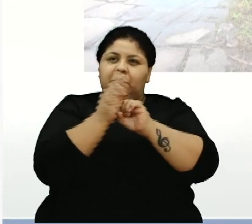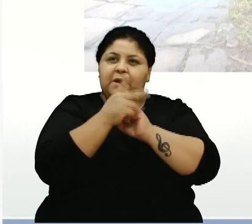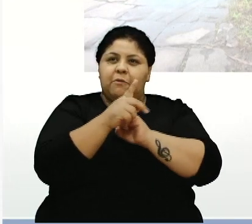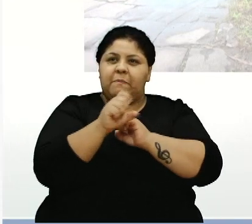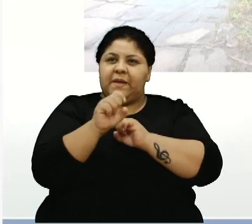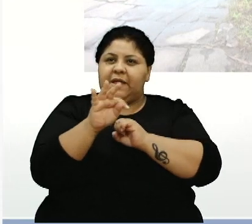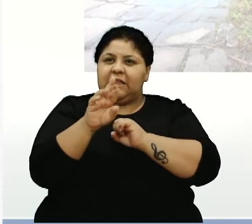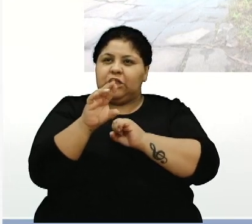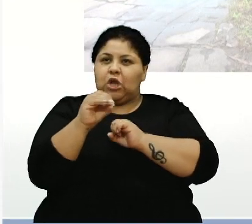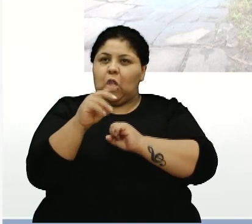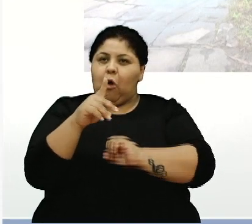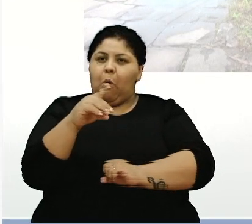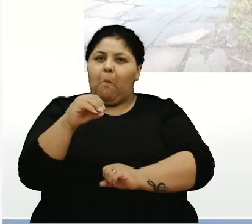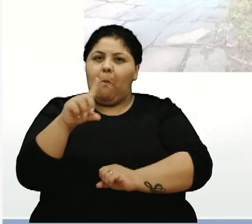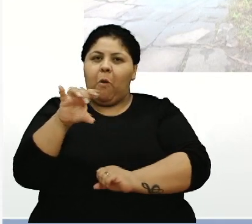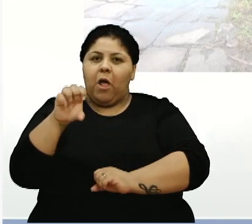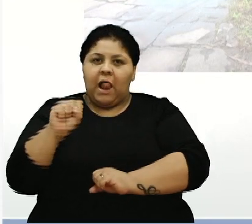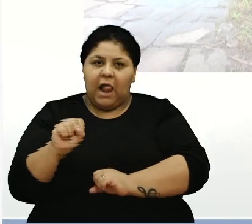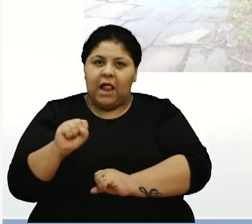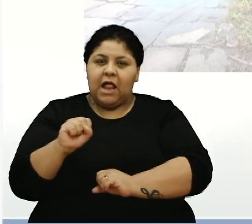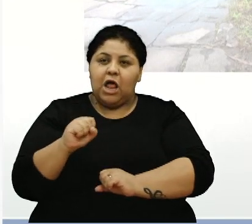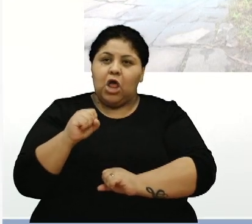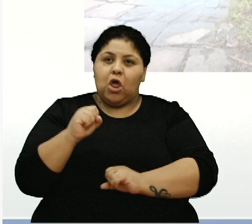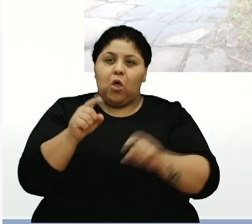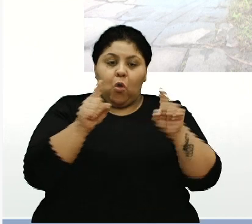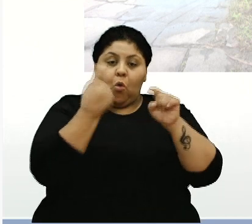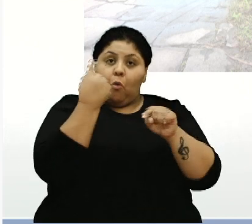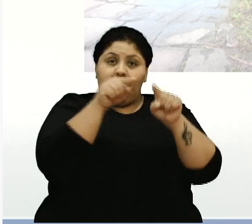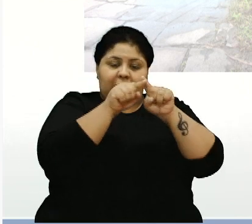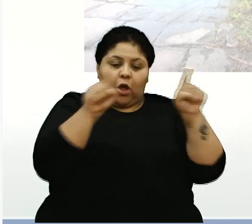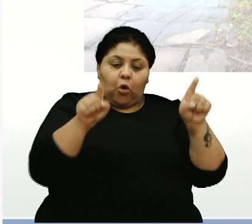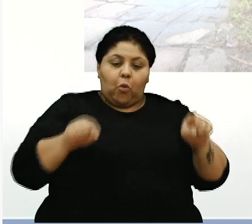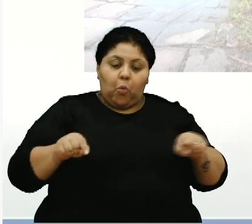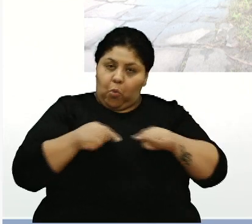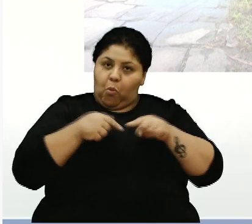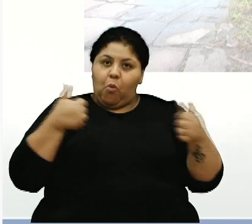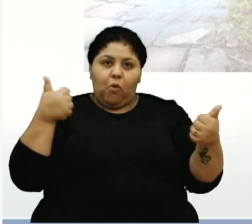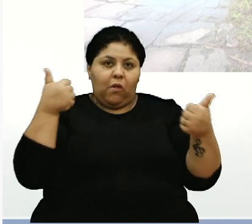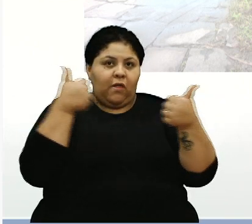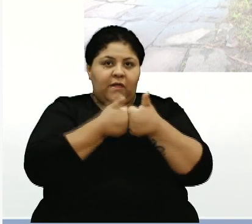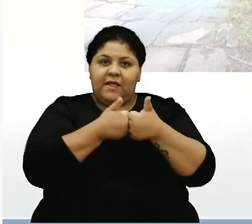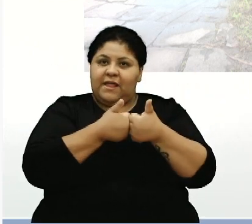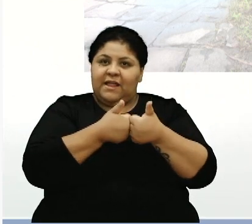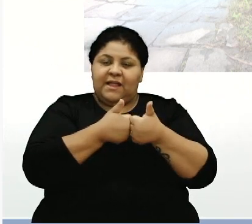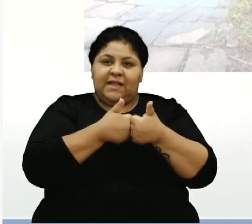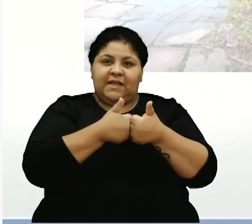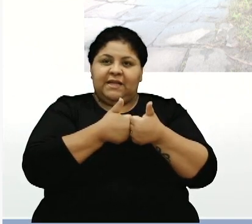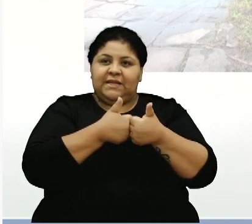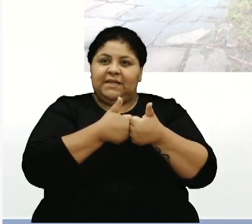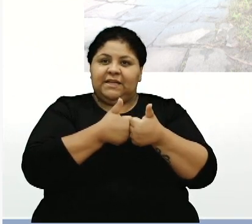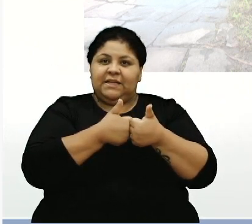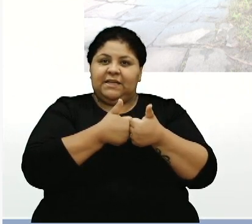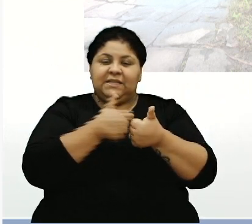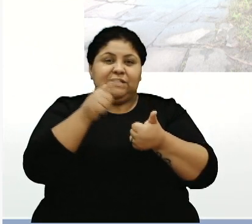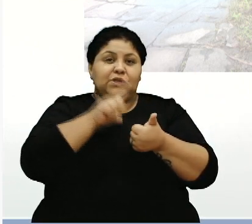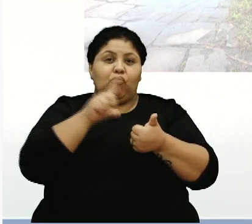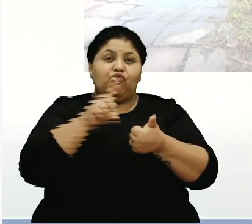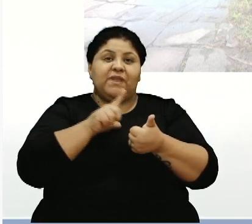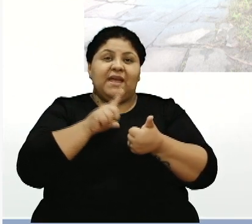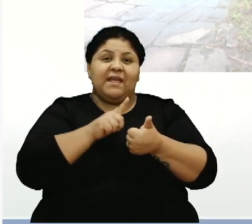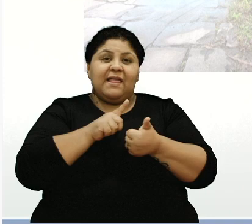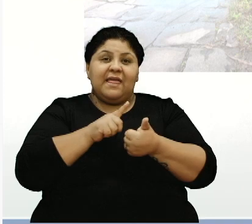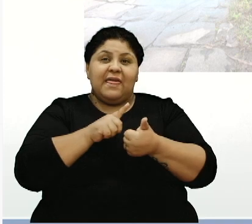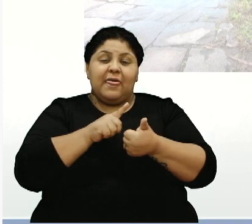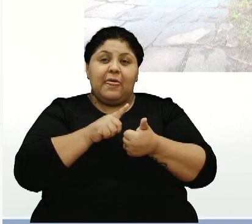Petrópolis, onde que uma quadra aproximadamente não existe uma boca de lobo sequer. Daí quando